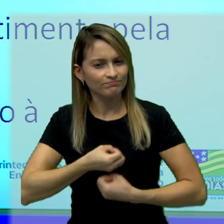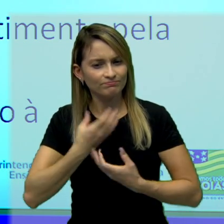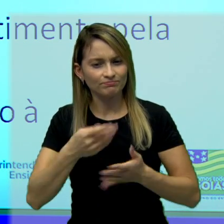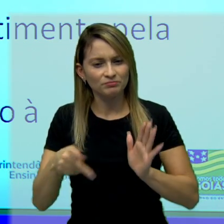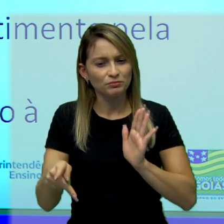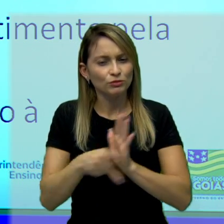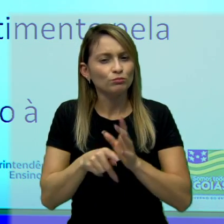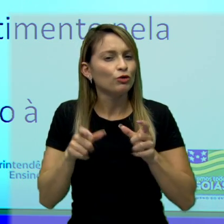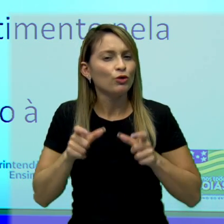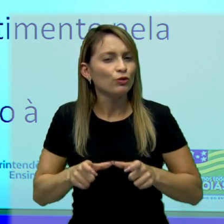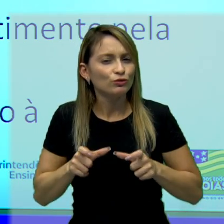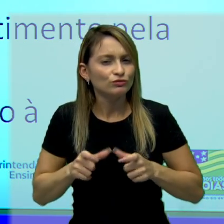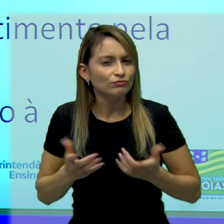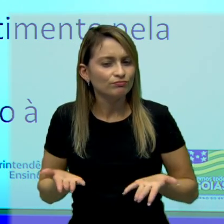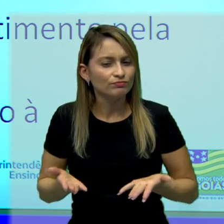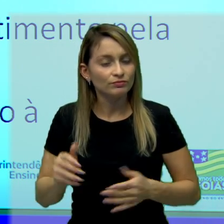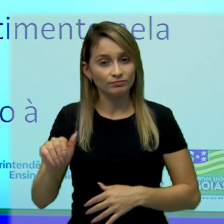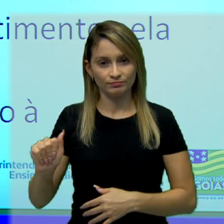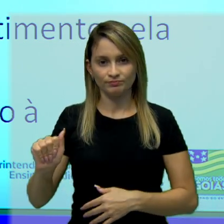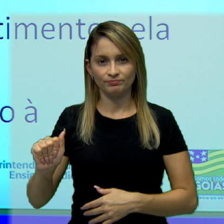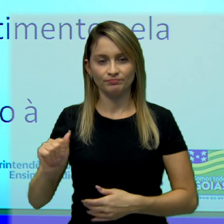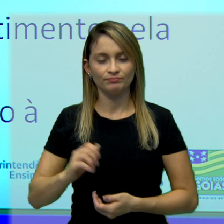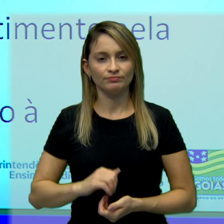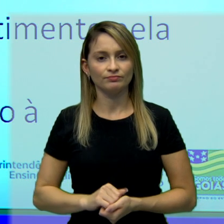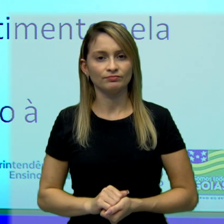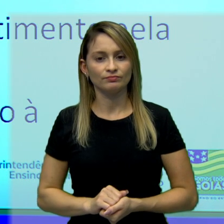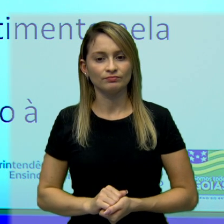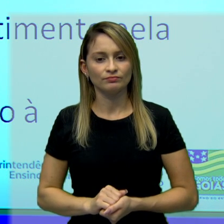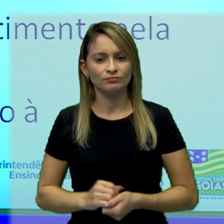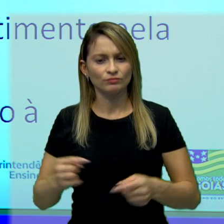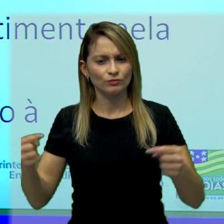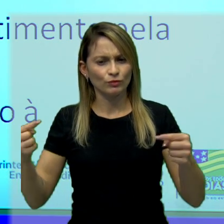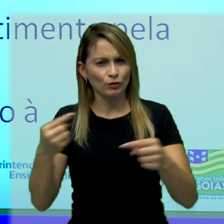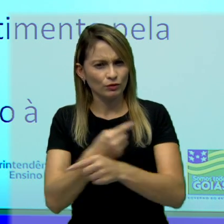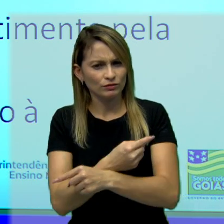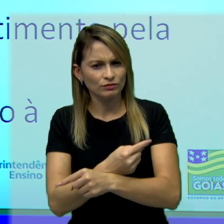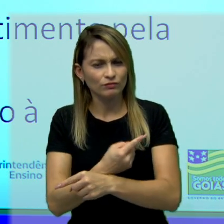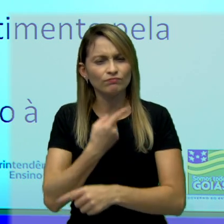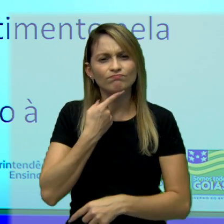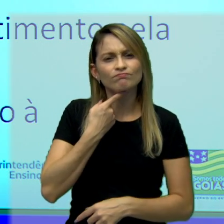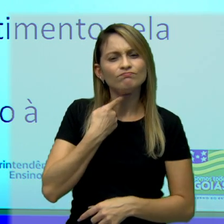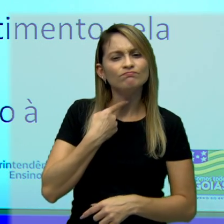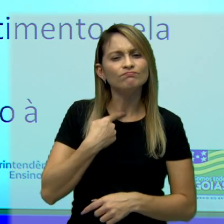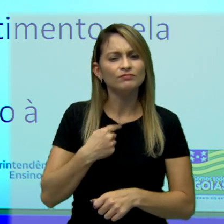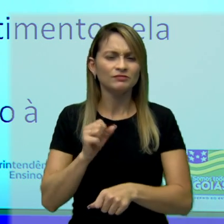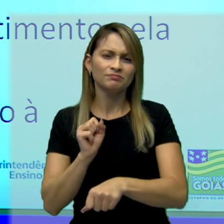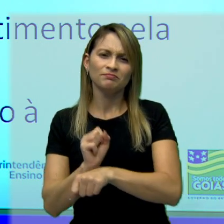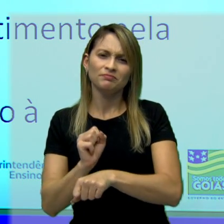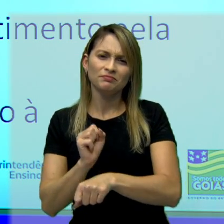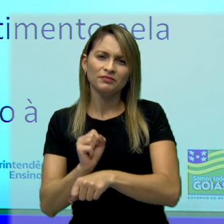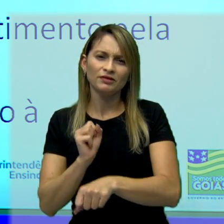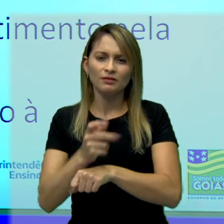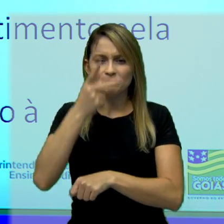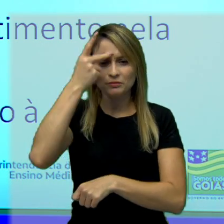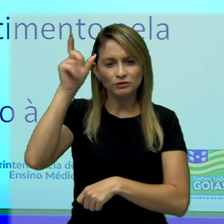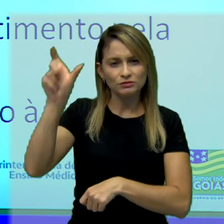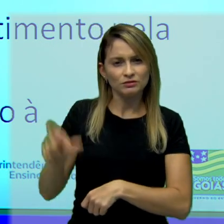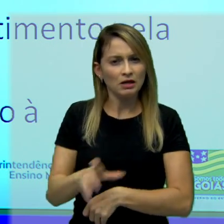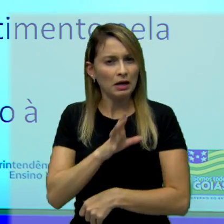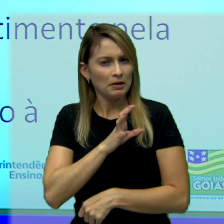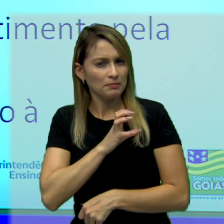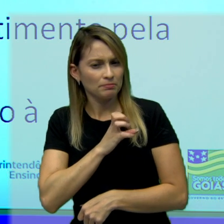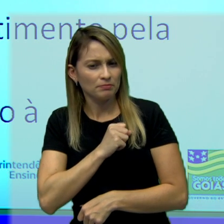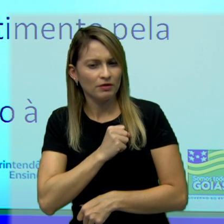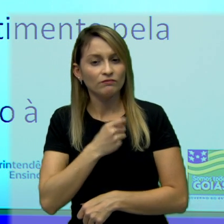lirismo fundada na letra A. Contradição entre a vontade da espera pelo